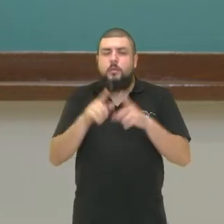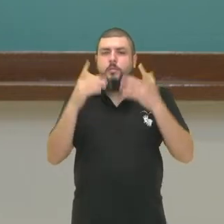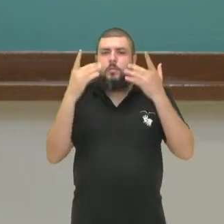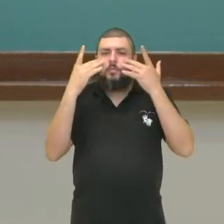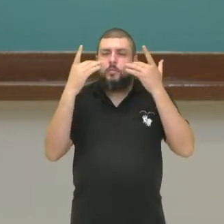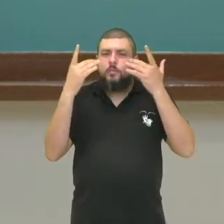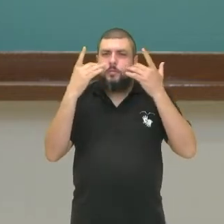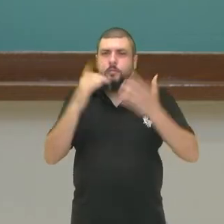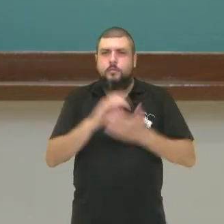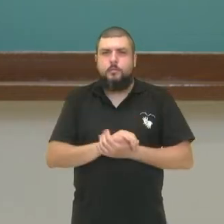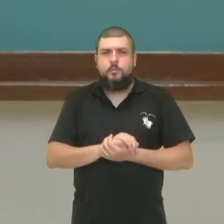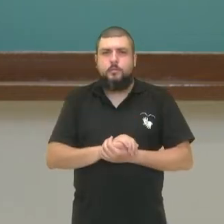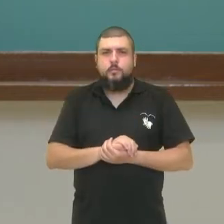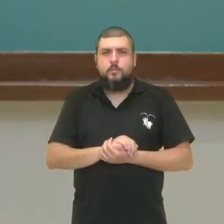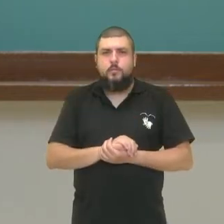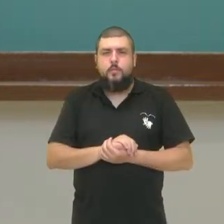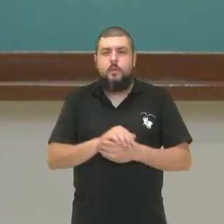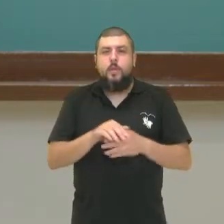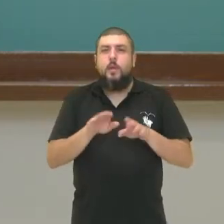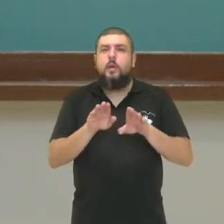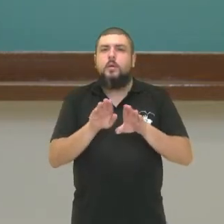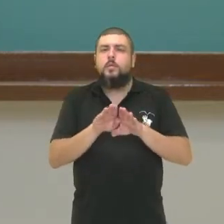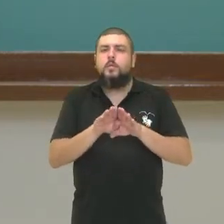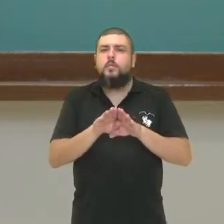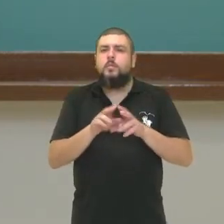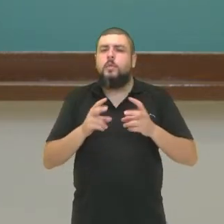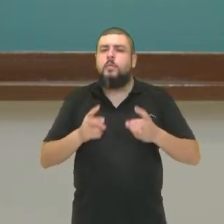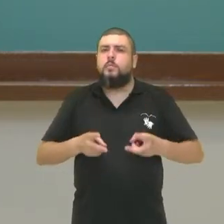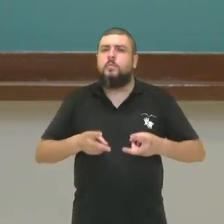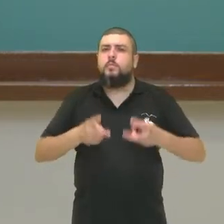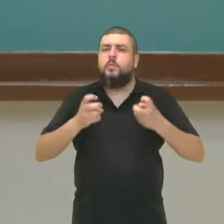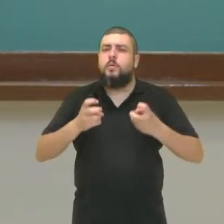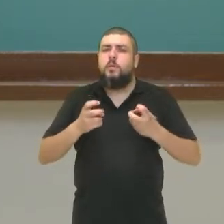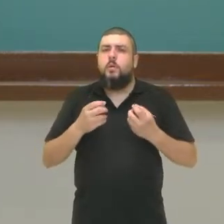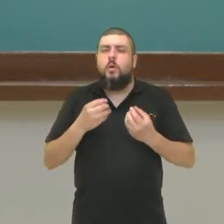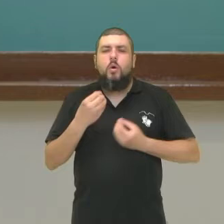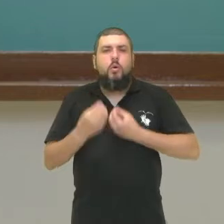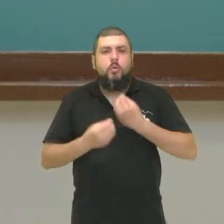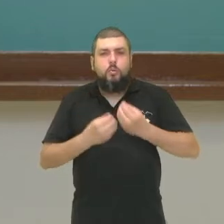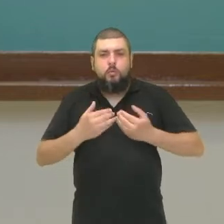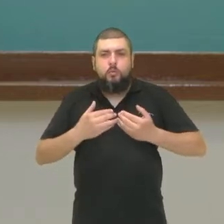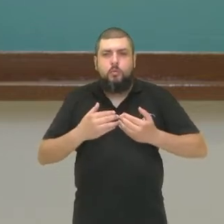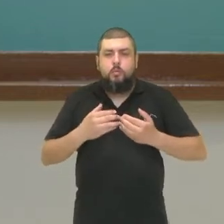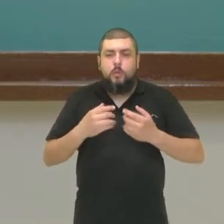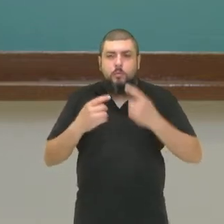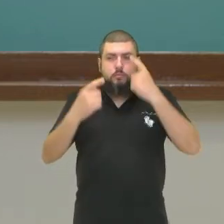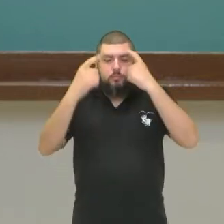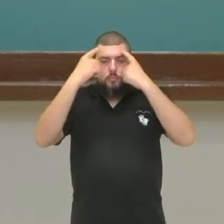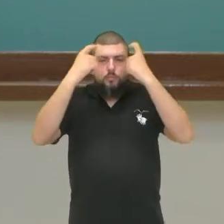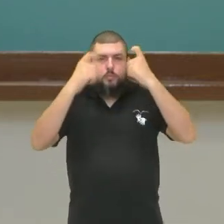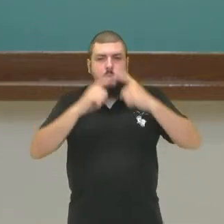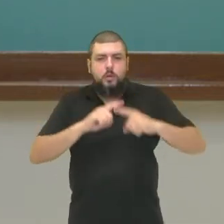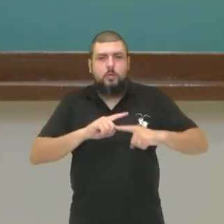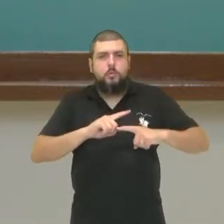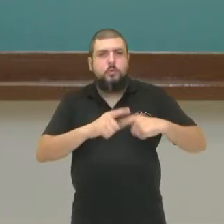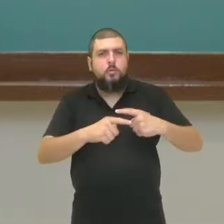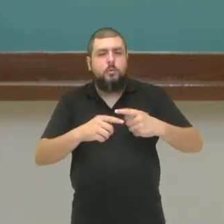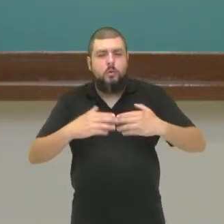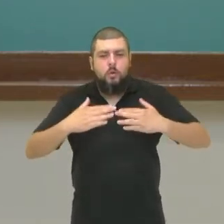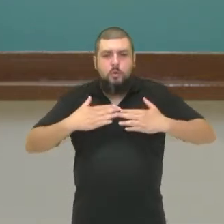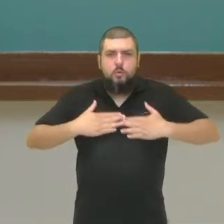e ainda identificar as sensações corporais provocadas pela sua prática, visando